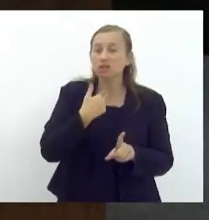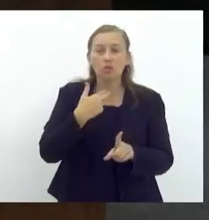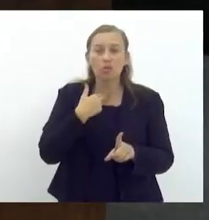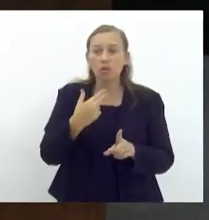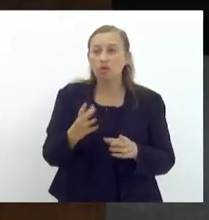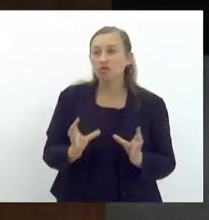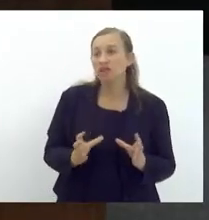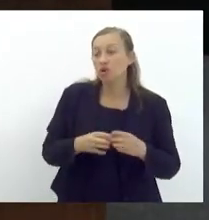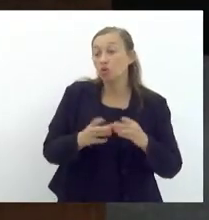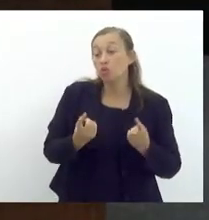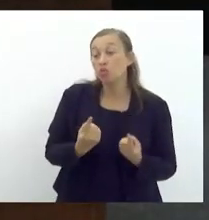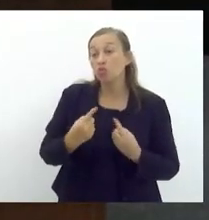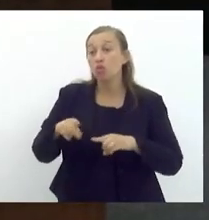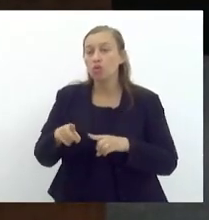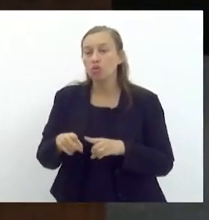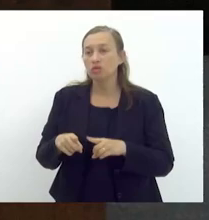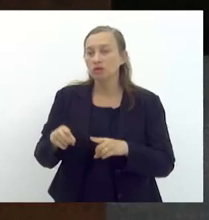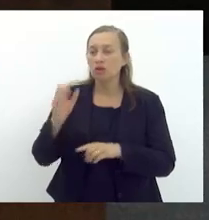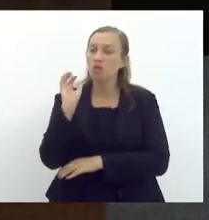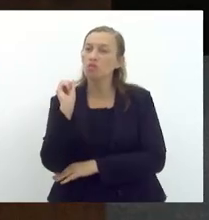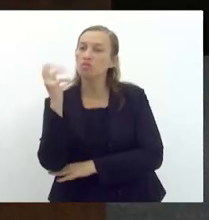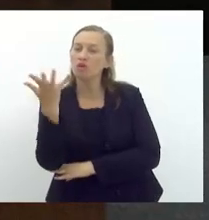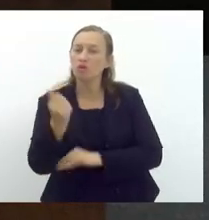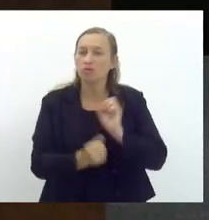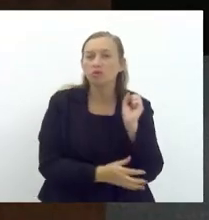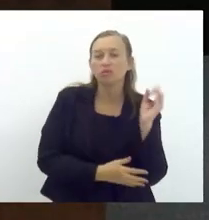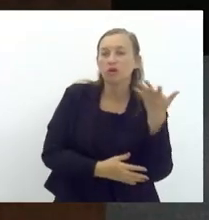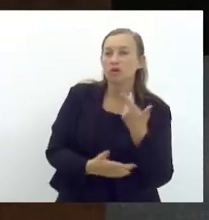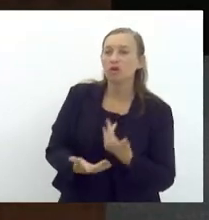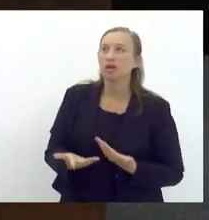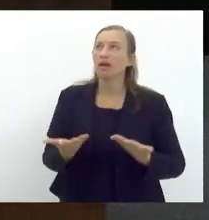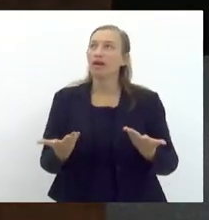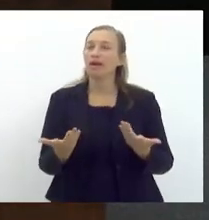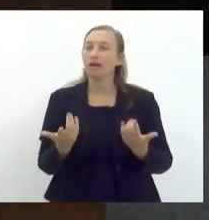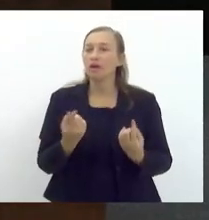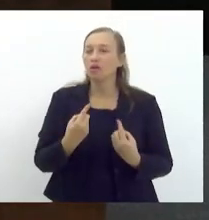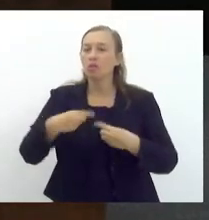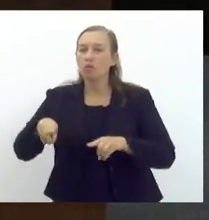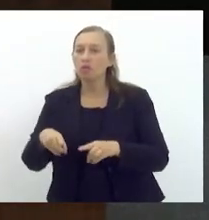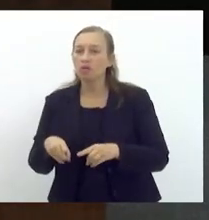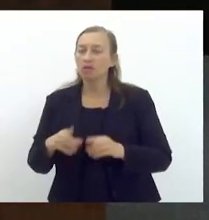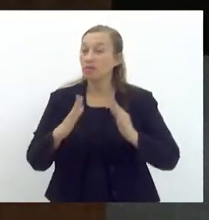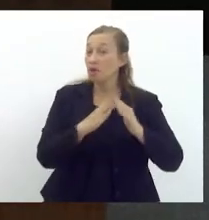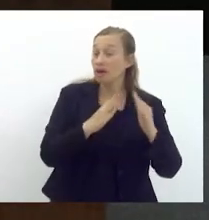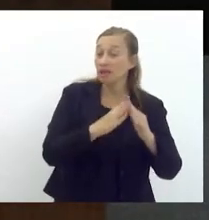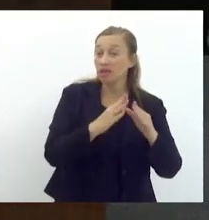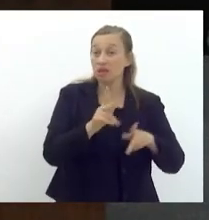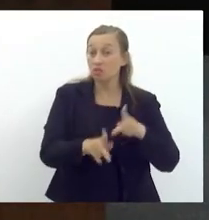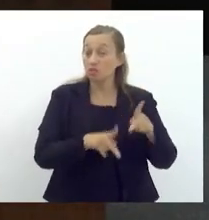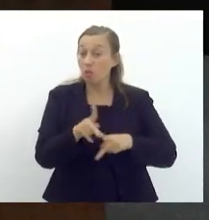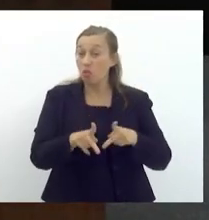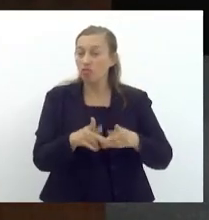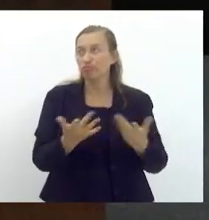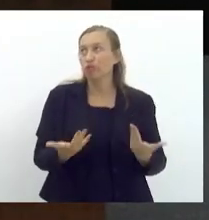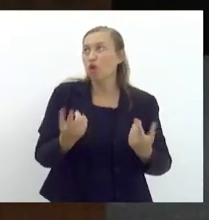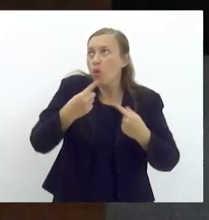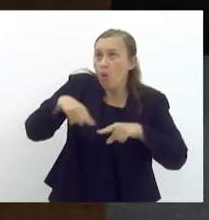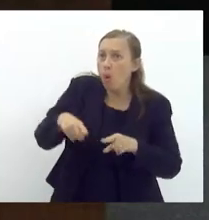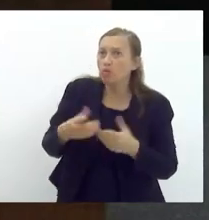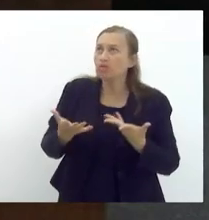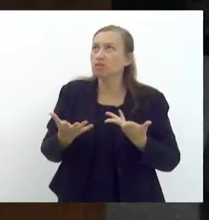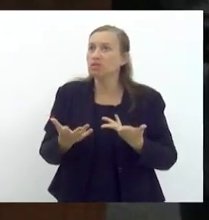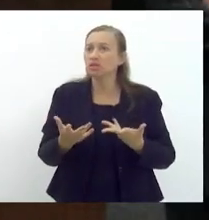oposição ao meio ambiente ninguém pode fazer oposição habitação Popular ninguém pode fazer Oposição